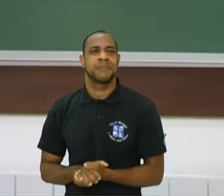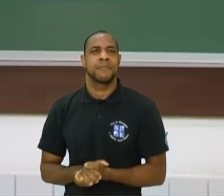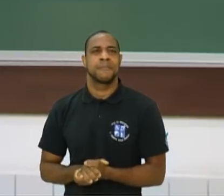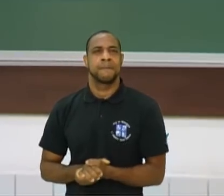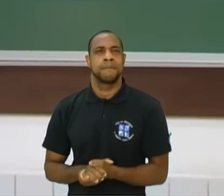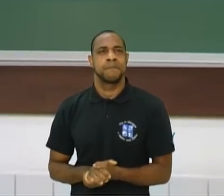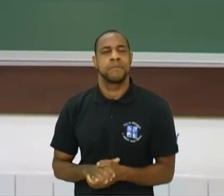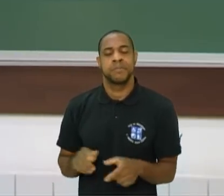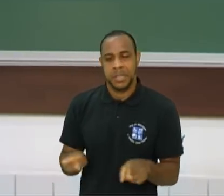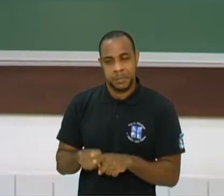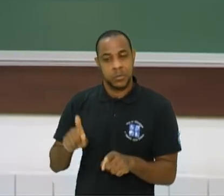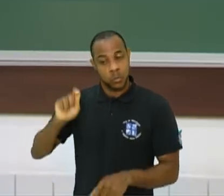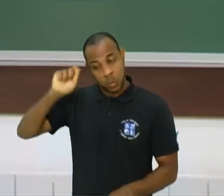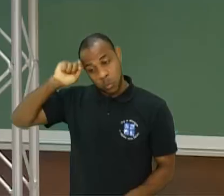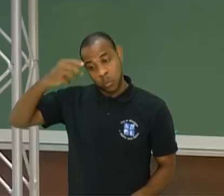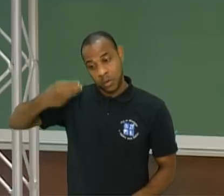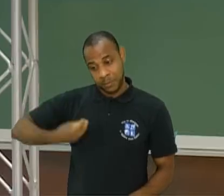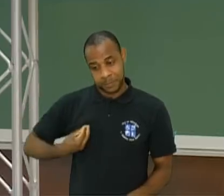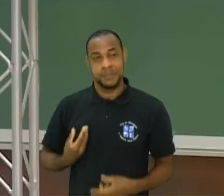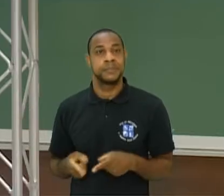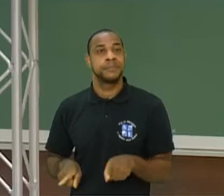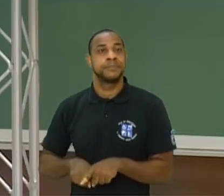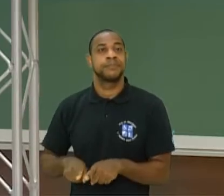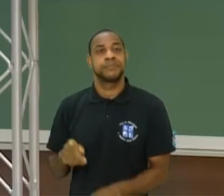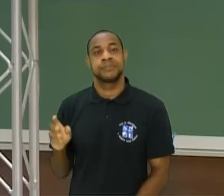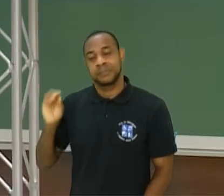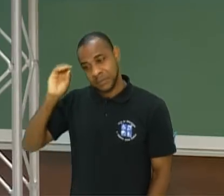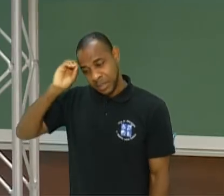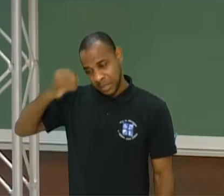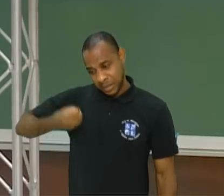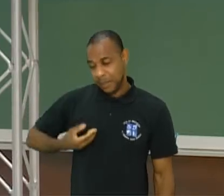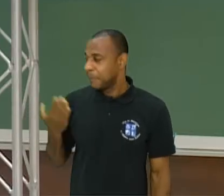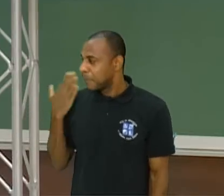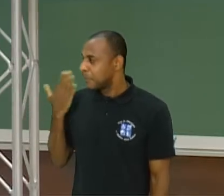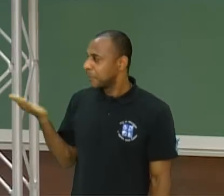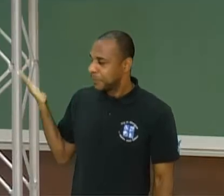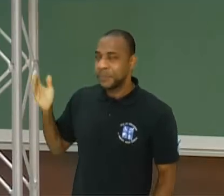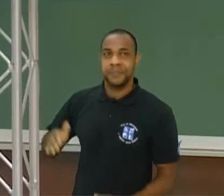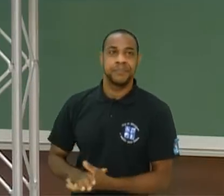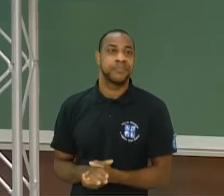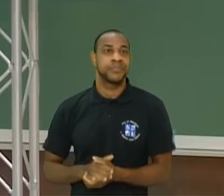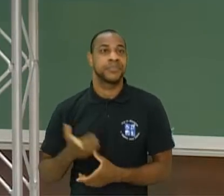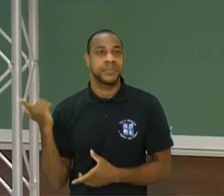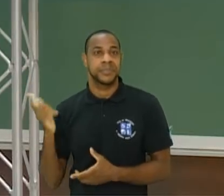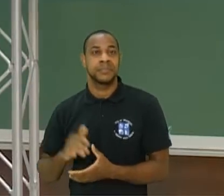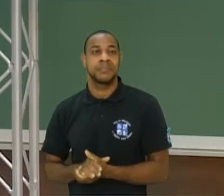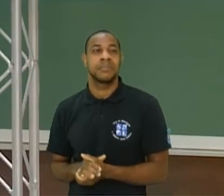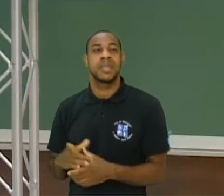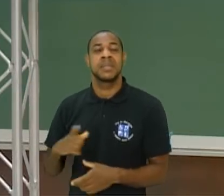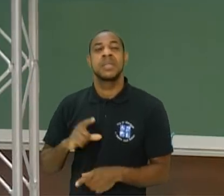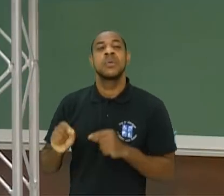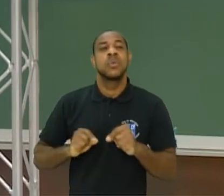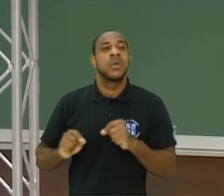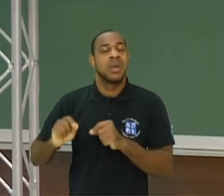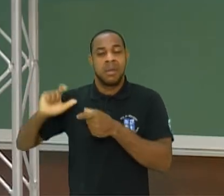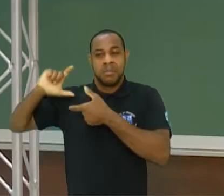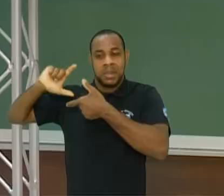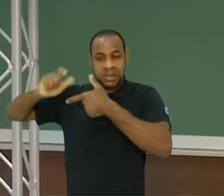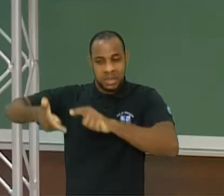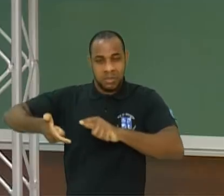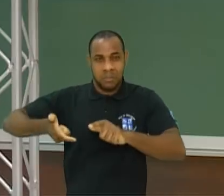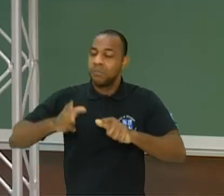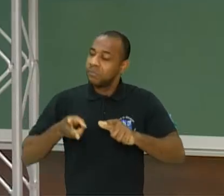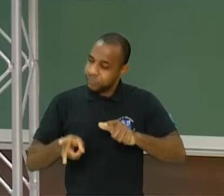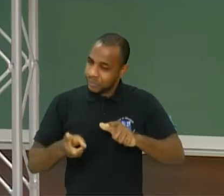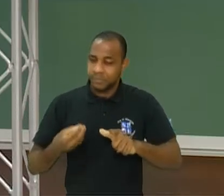afrodescendentes. Essas tradições são mantidas pelos poemas sagrados de Ifá, né? Então tem toda a questão religiosa